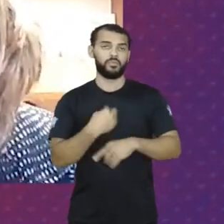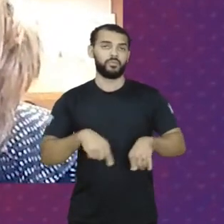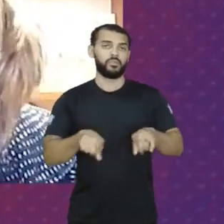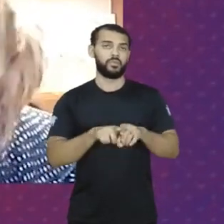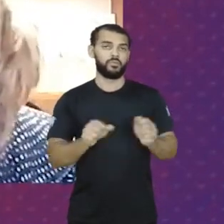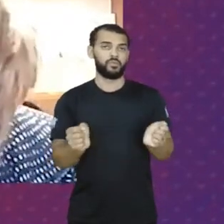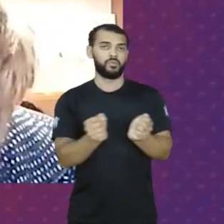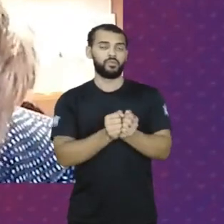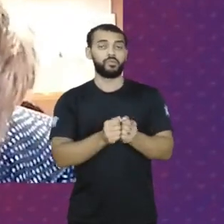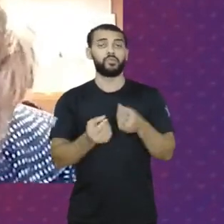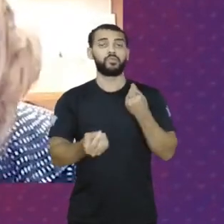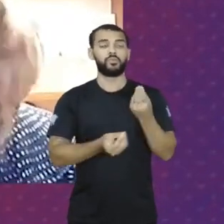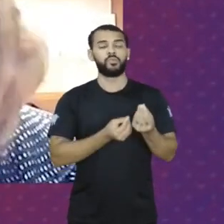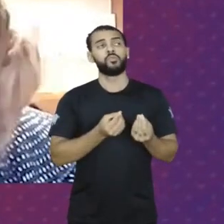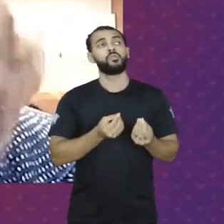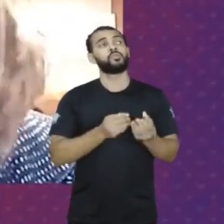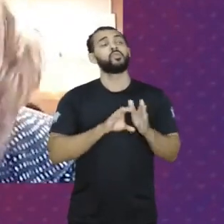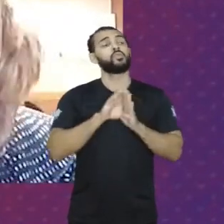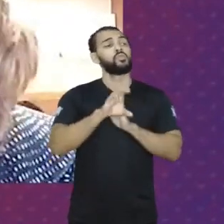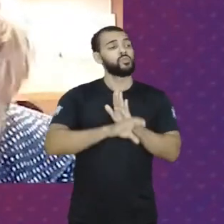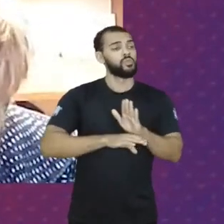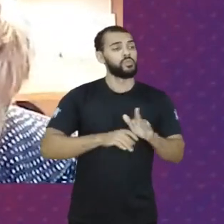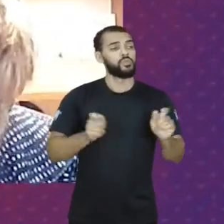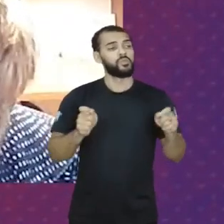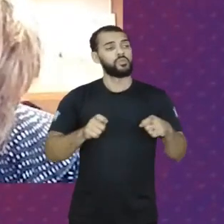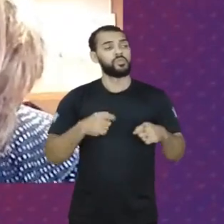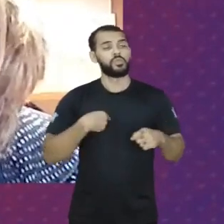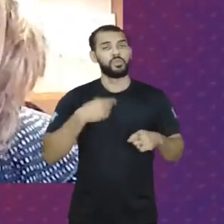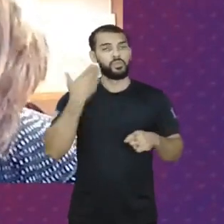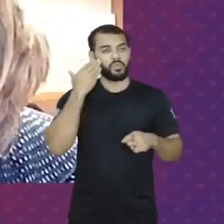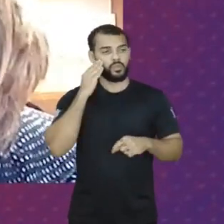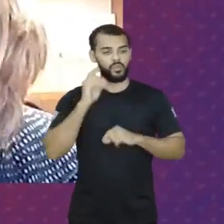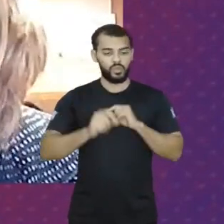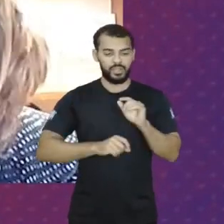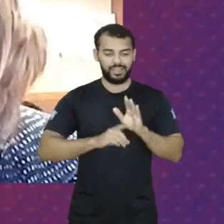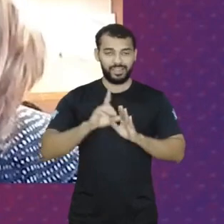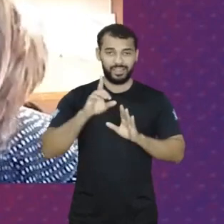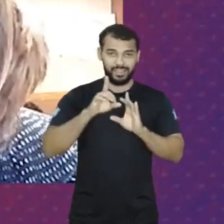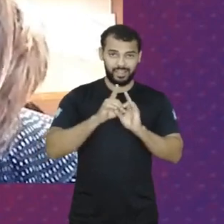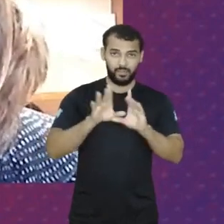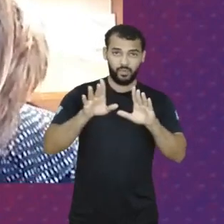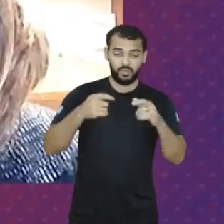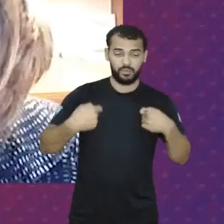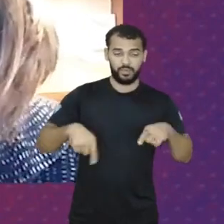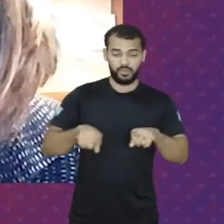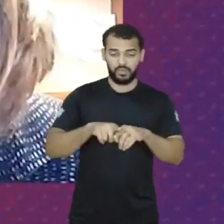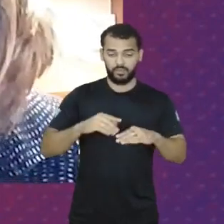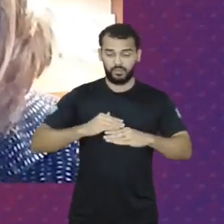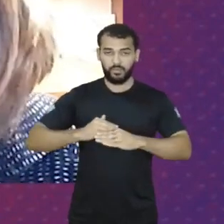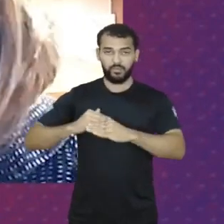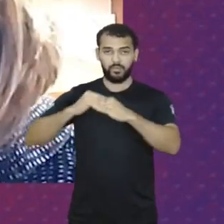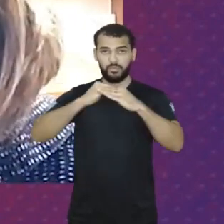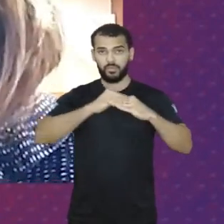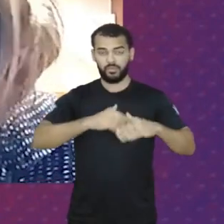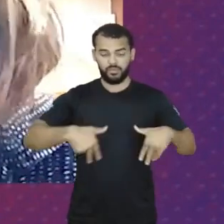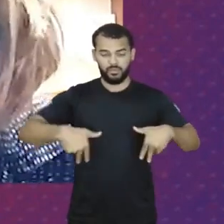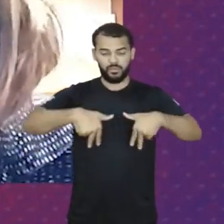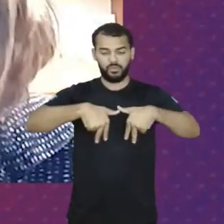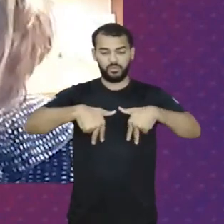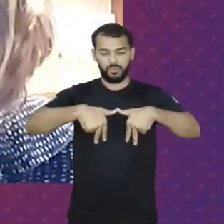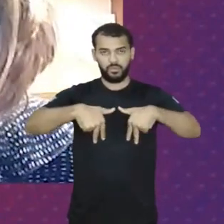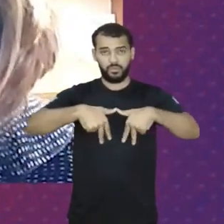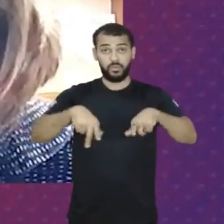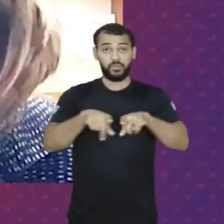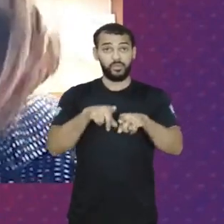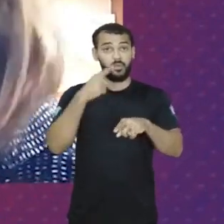construindo uma concepção de que não há democracia se não houver equidade de gênero. E, para além da luta que o